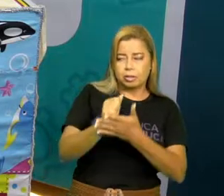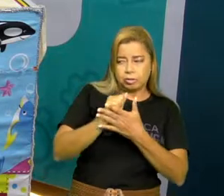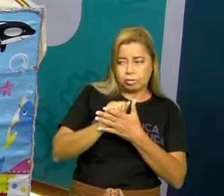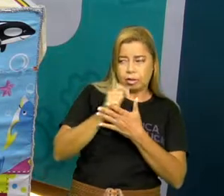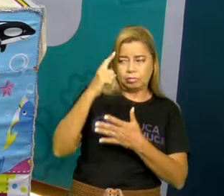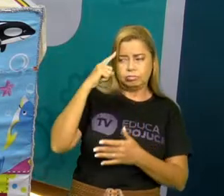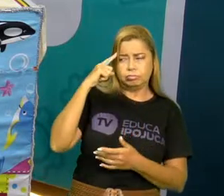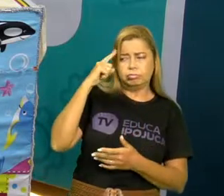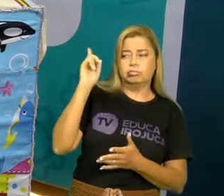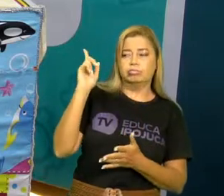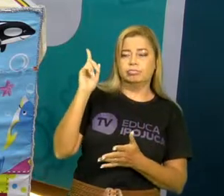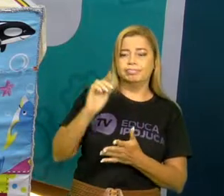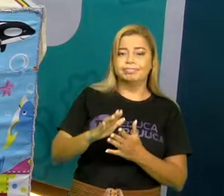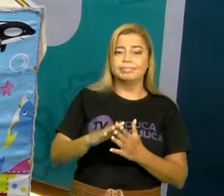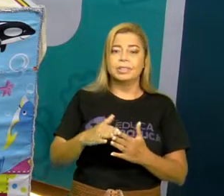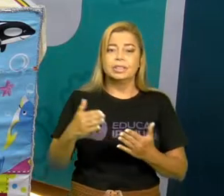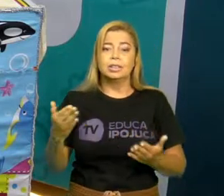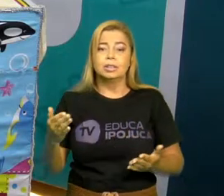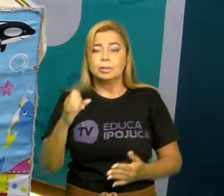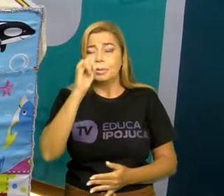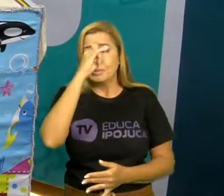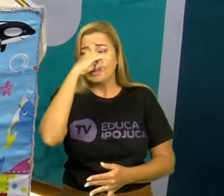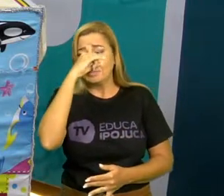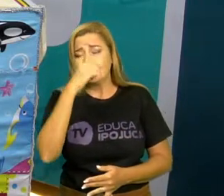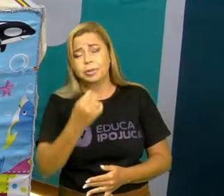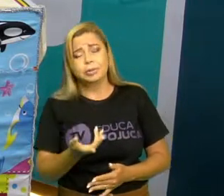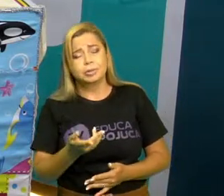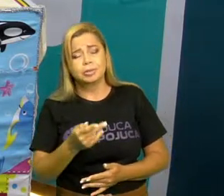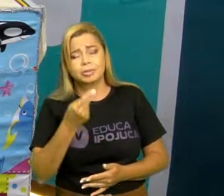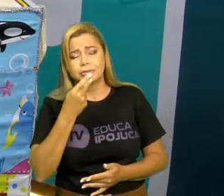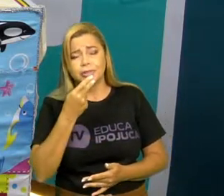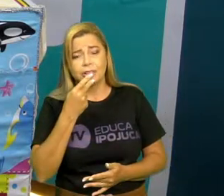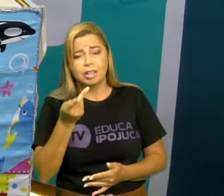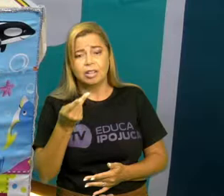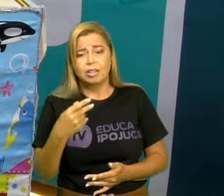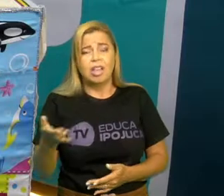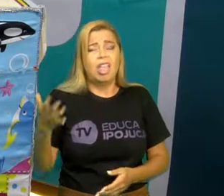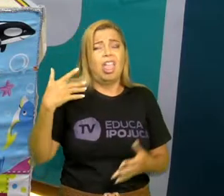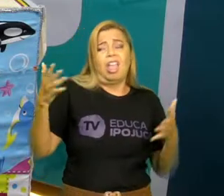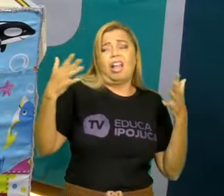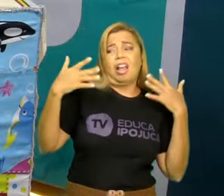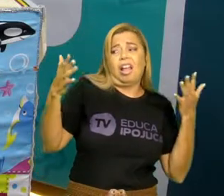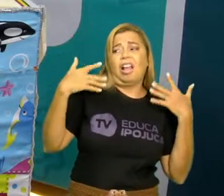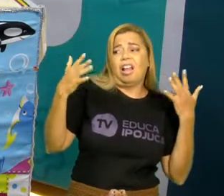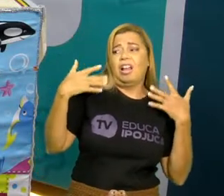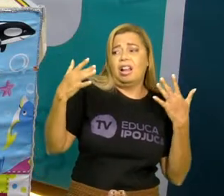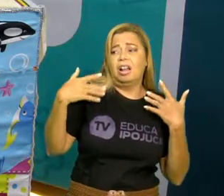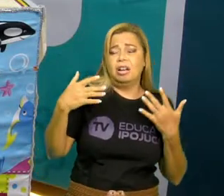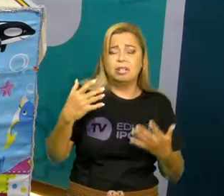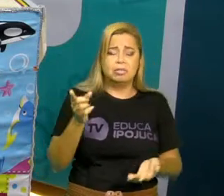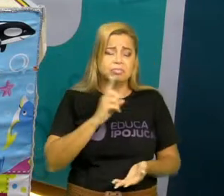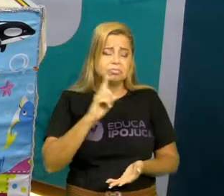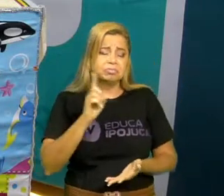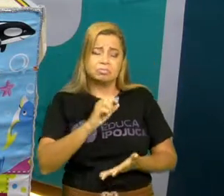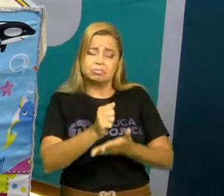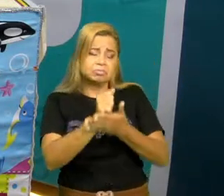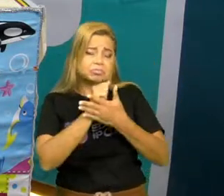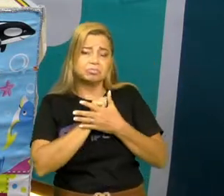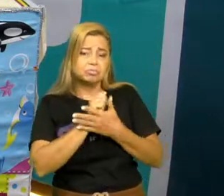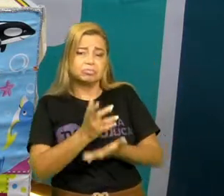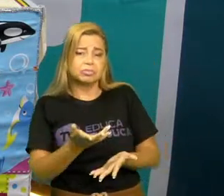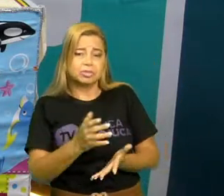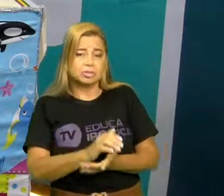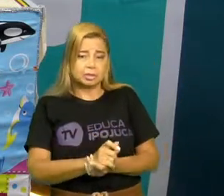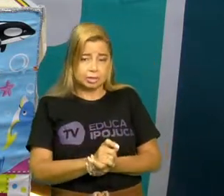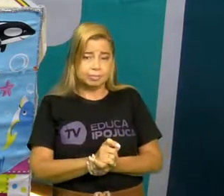O porco disse que estava com muito calor e não foi ajudar a galinha. Falou calor.